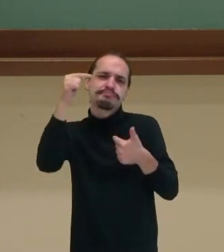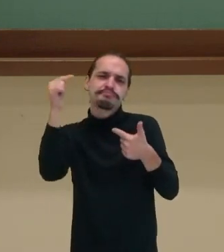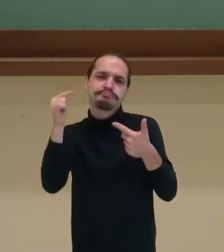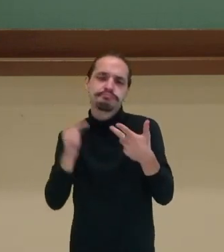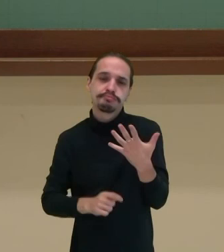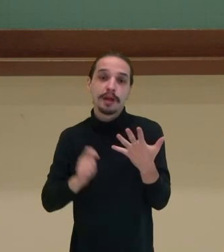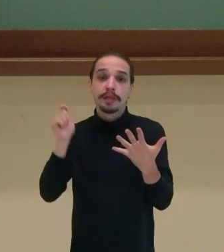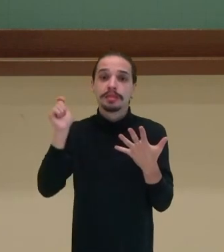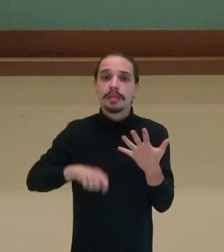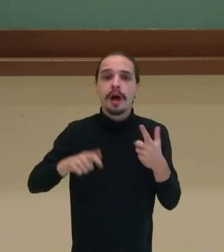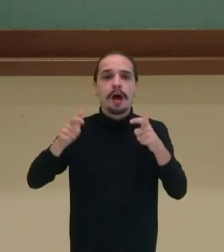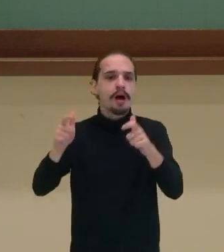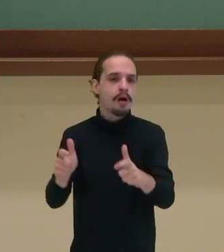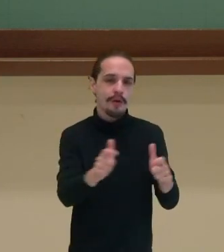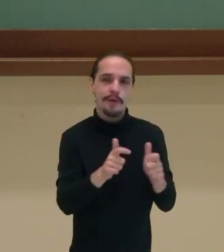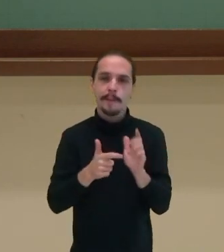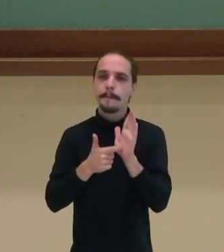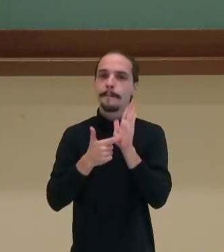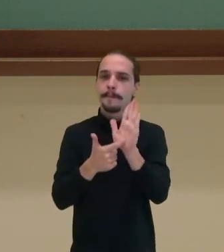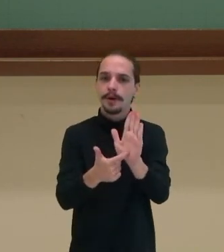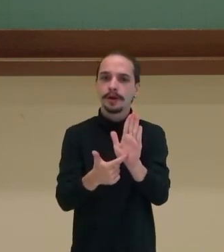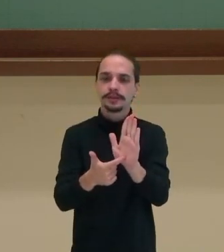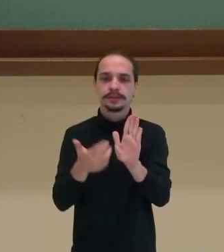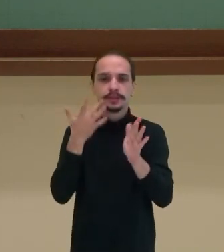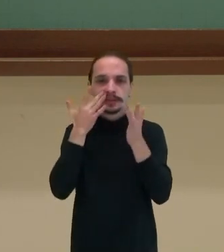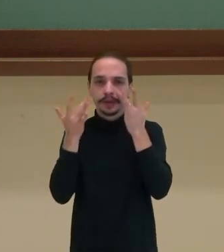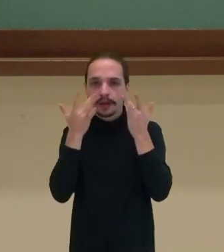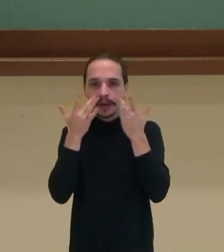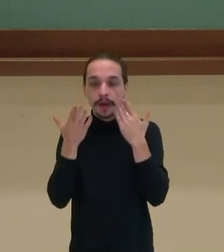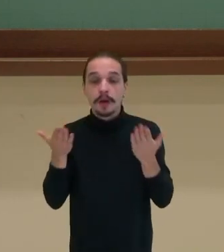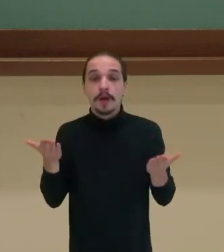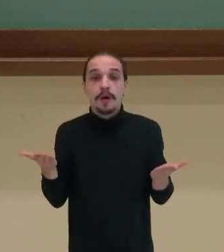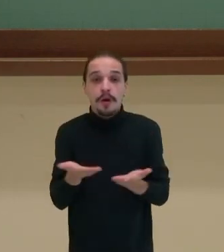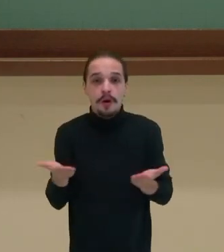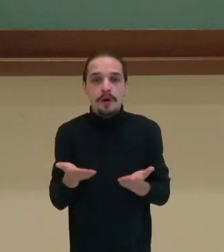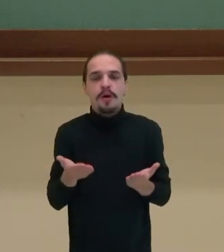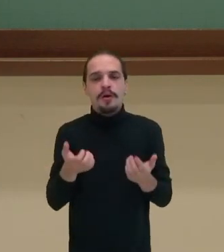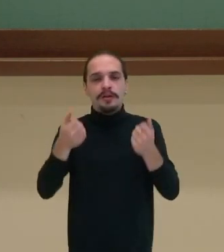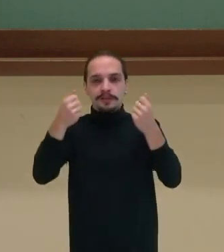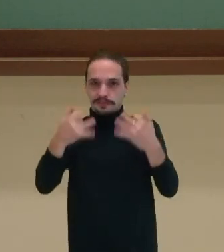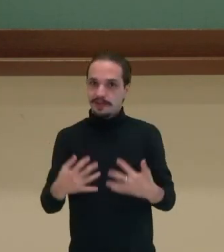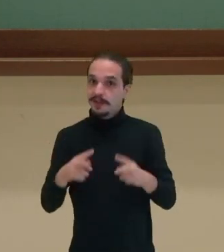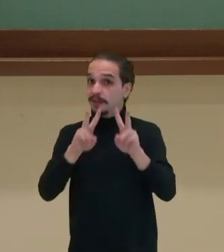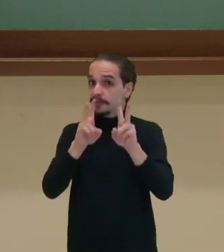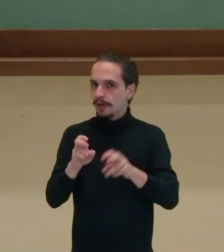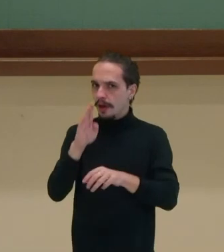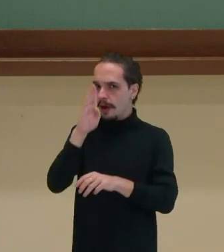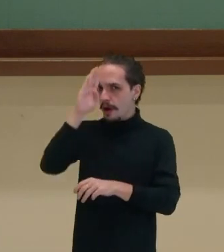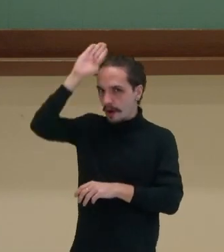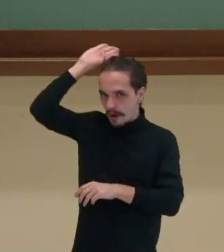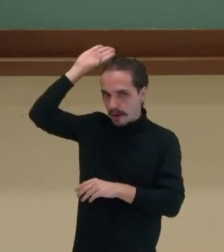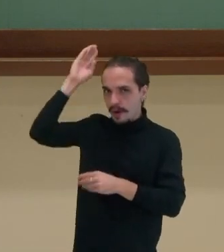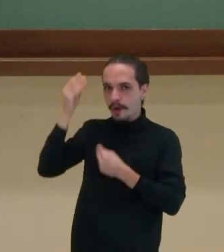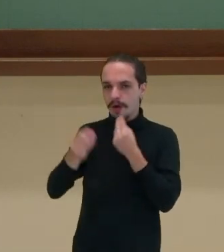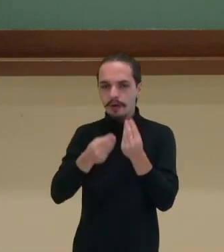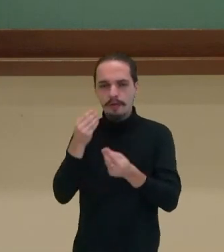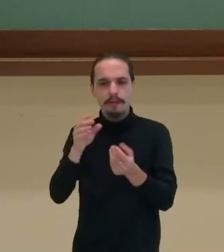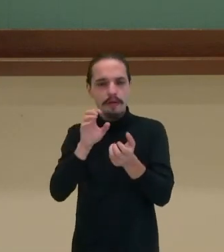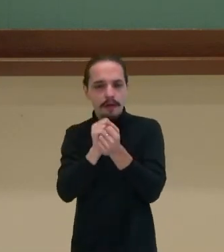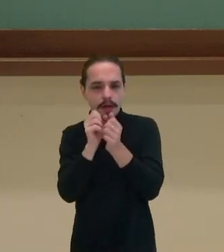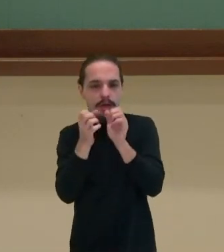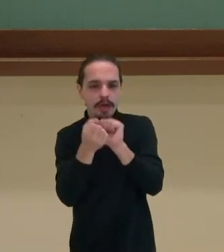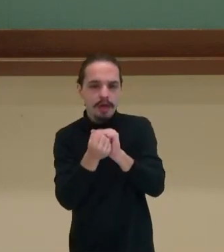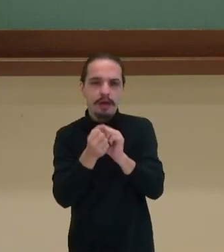possibilidades de locais de apresentação. Mas hoje a gente falou do espaço de Roma, né? Como era esse espaço feito com argamassas,